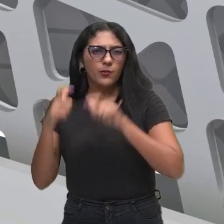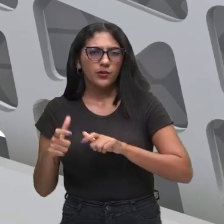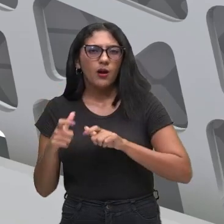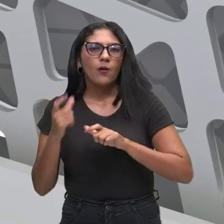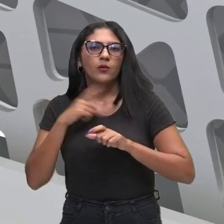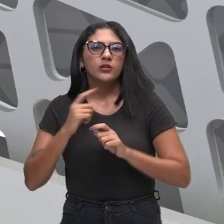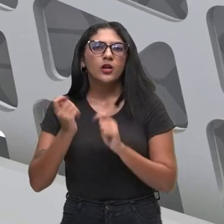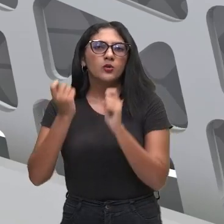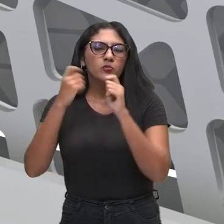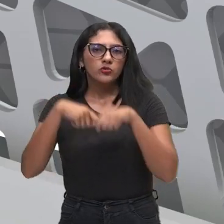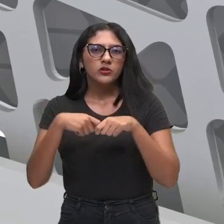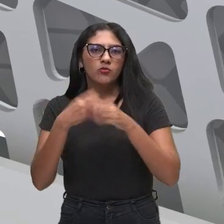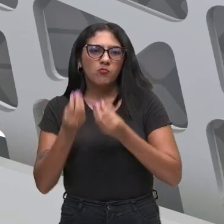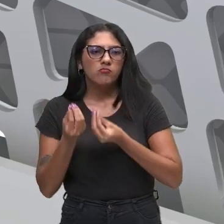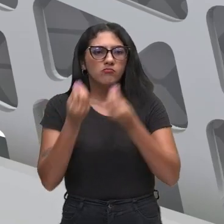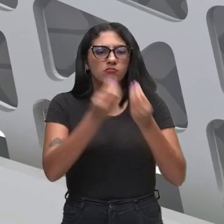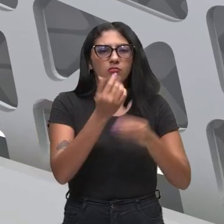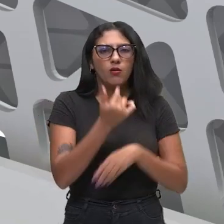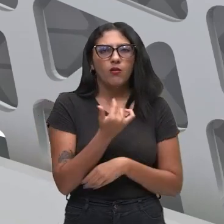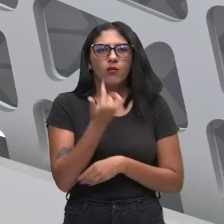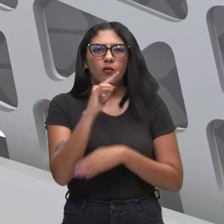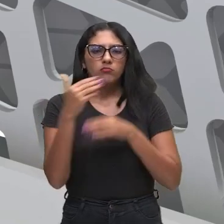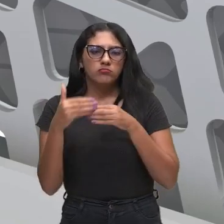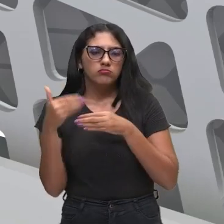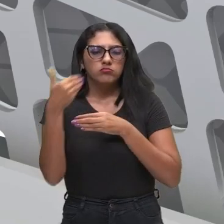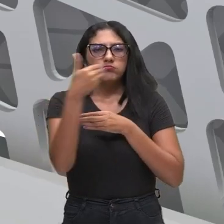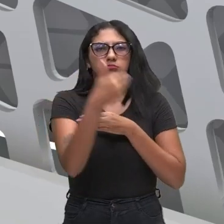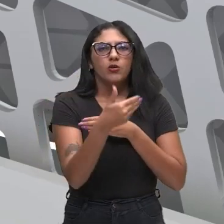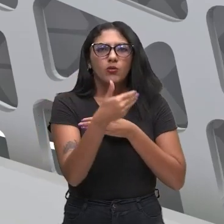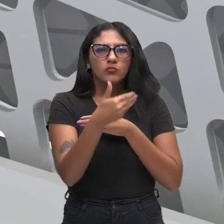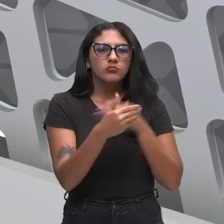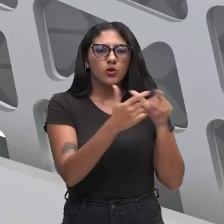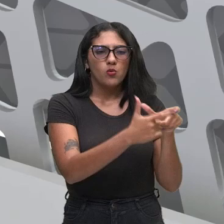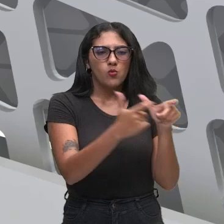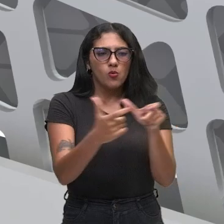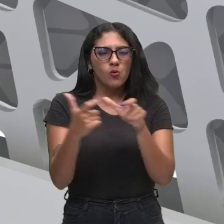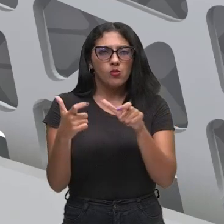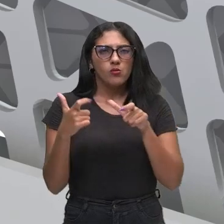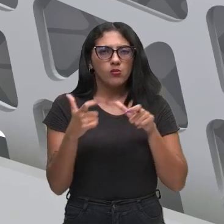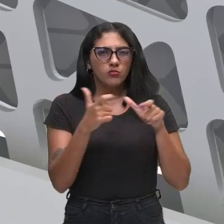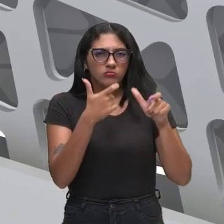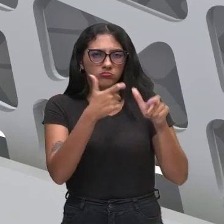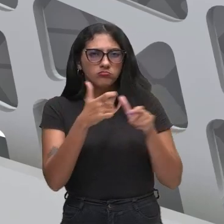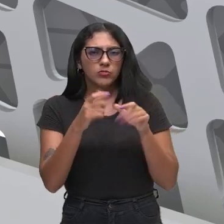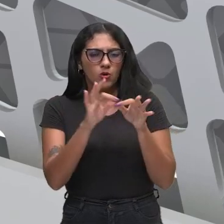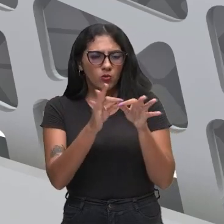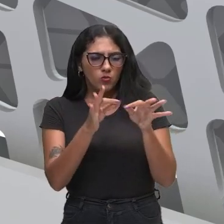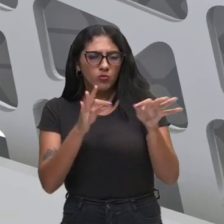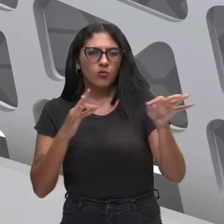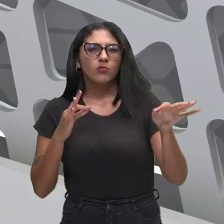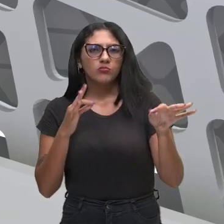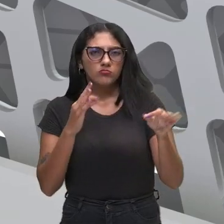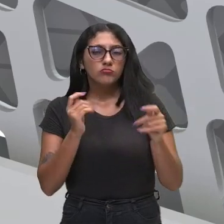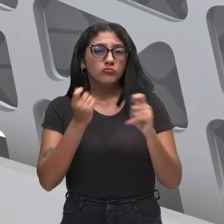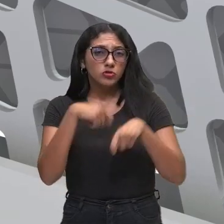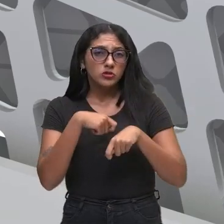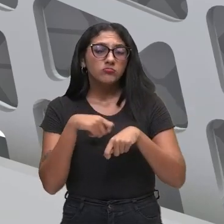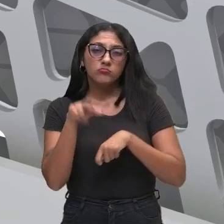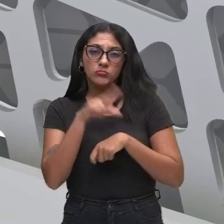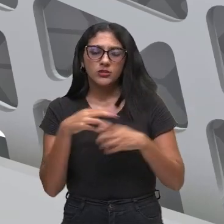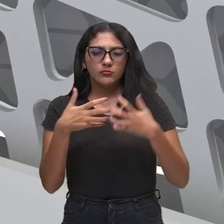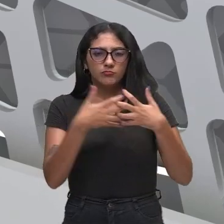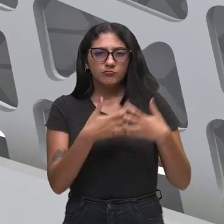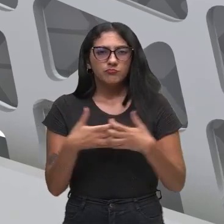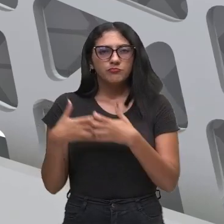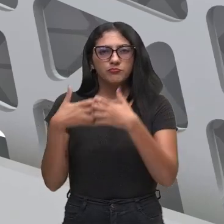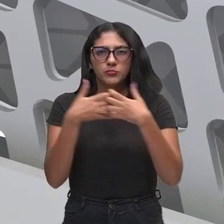é enviada para fora dos limites territoriais, né,